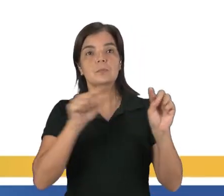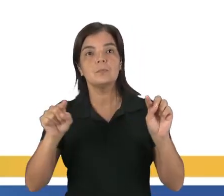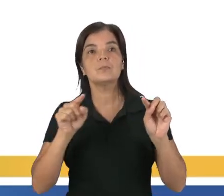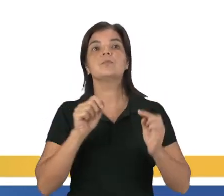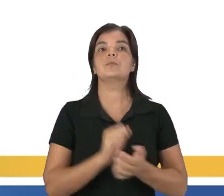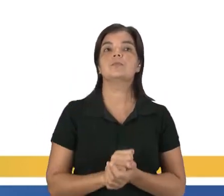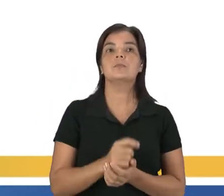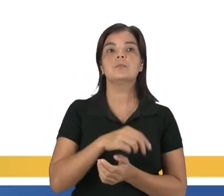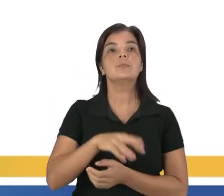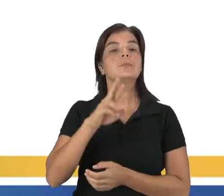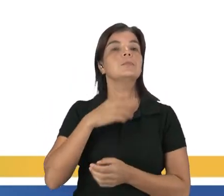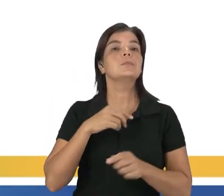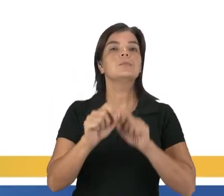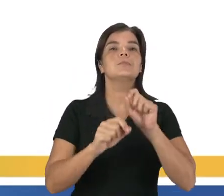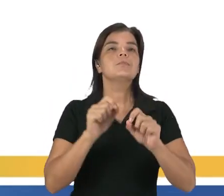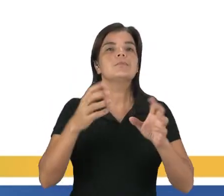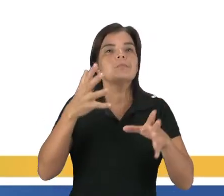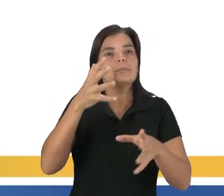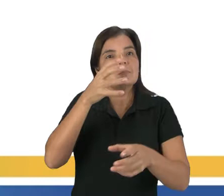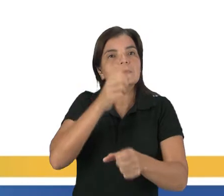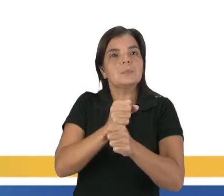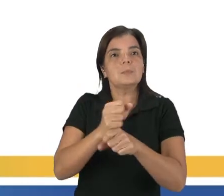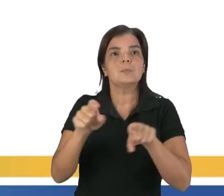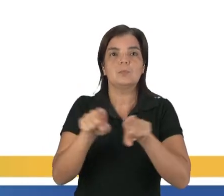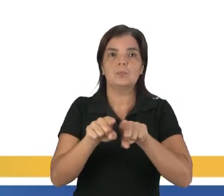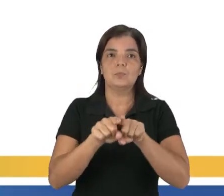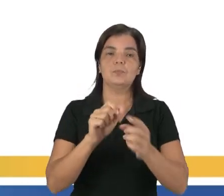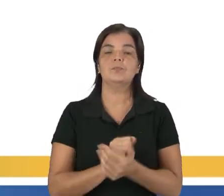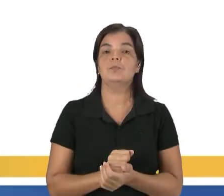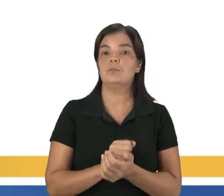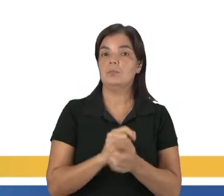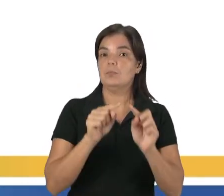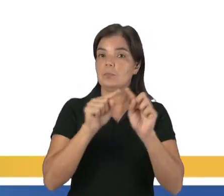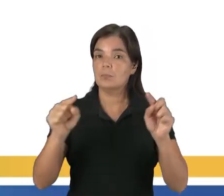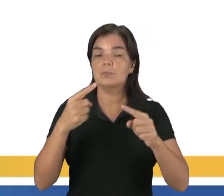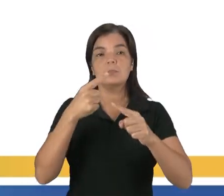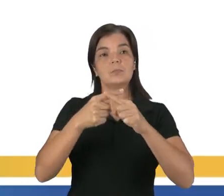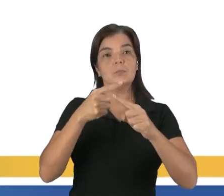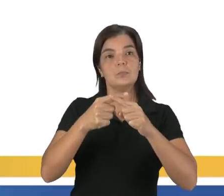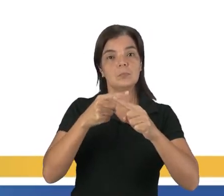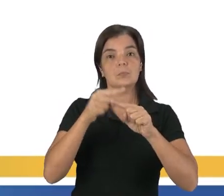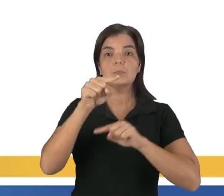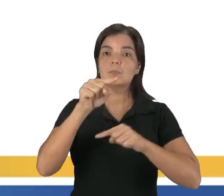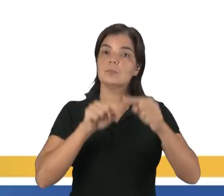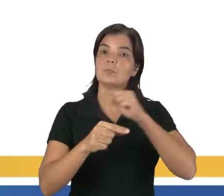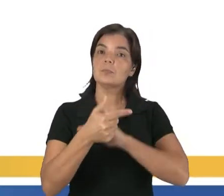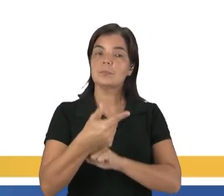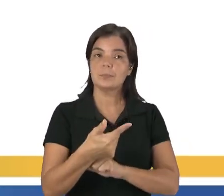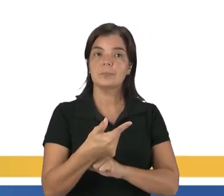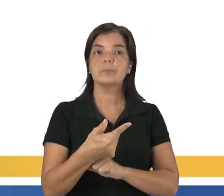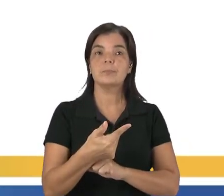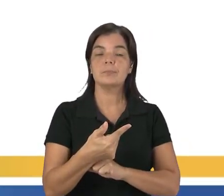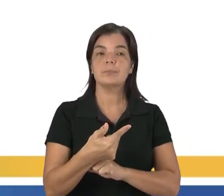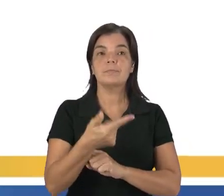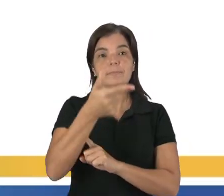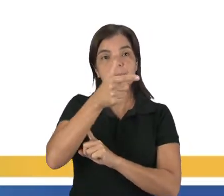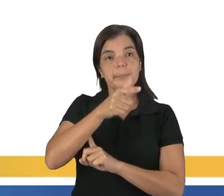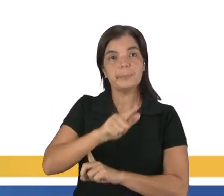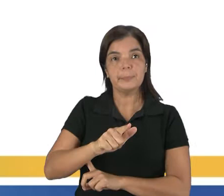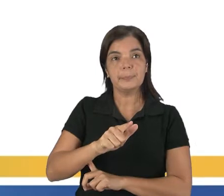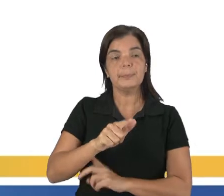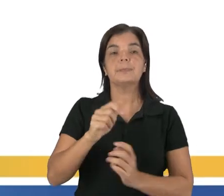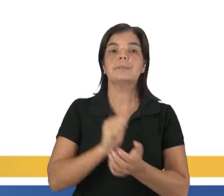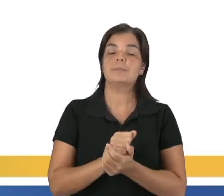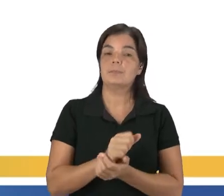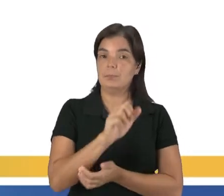vertical. Então, para resolver, você vai calcular a diagonal de cada um e multiplicar e dividir por 2. Novamente,